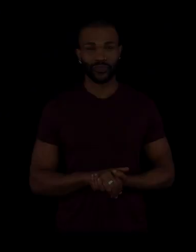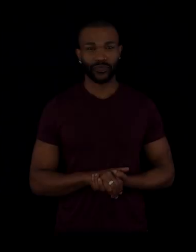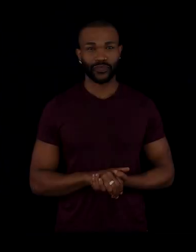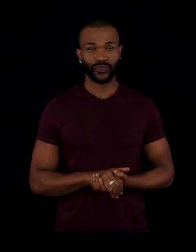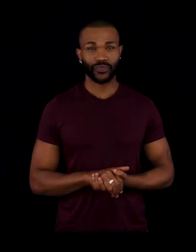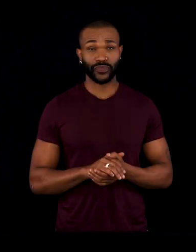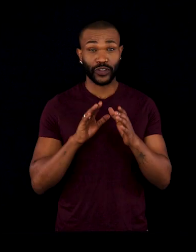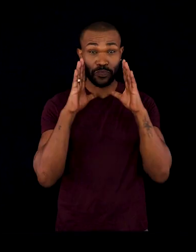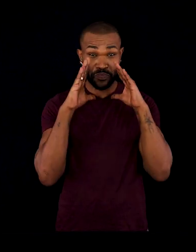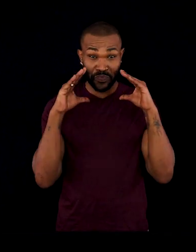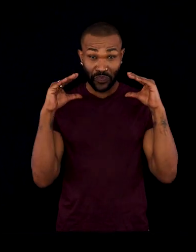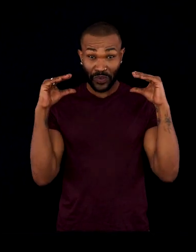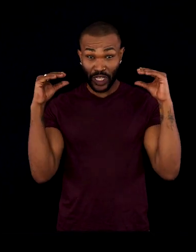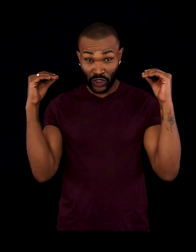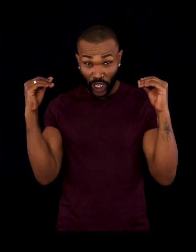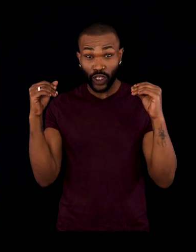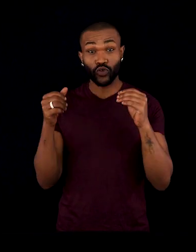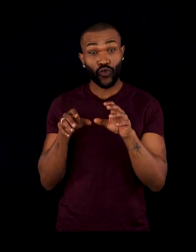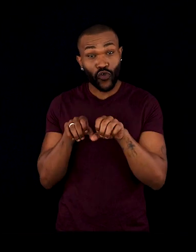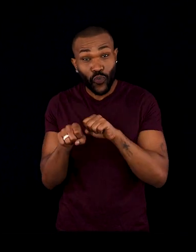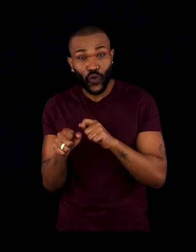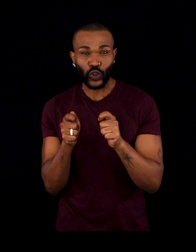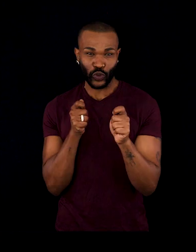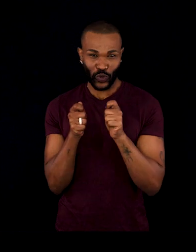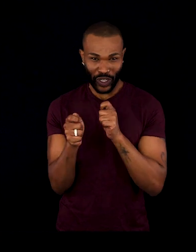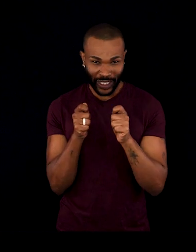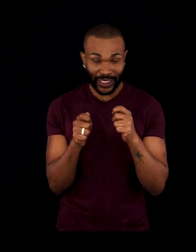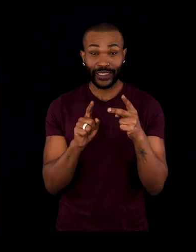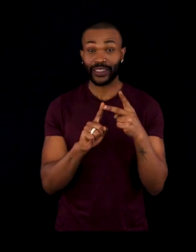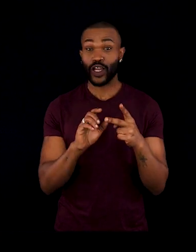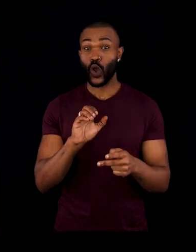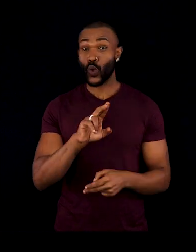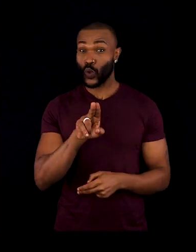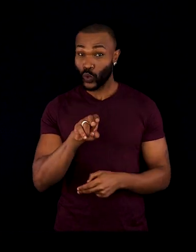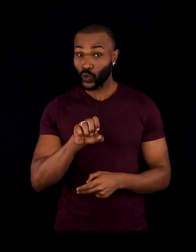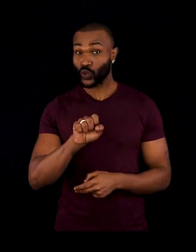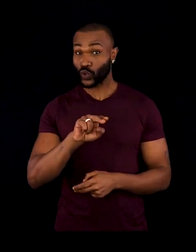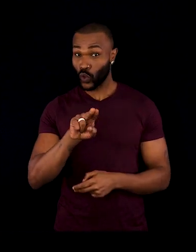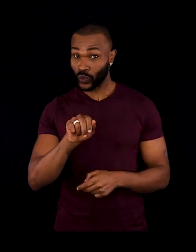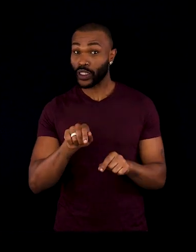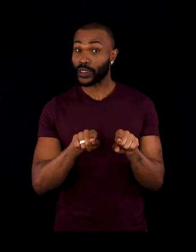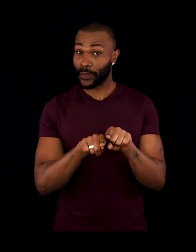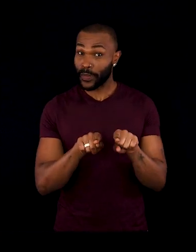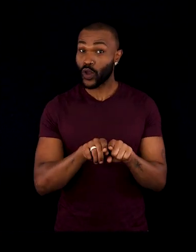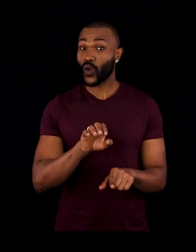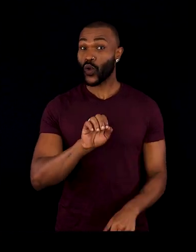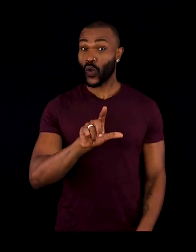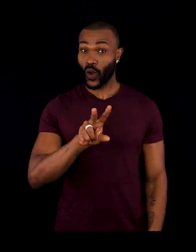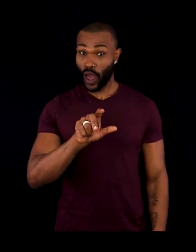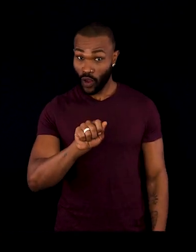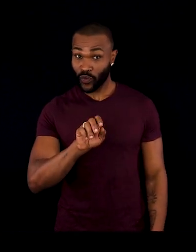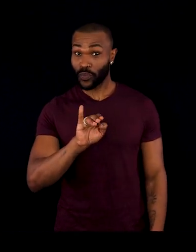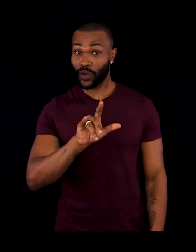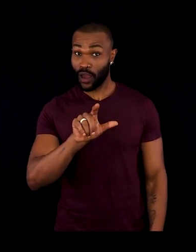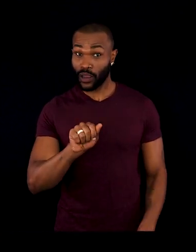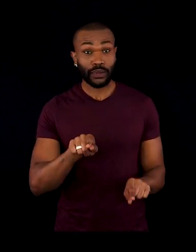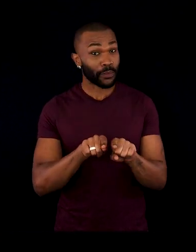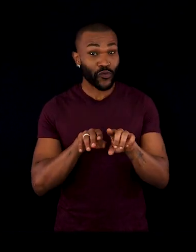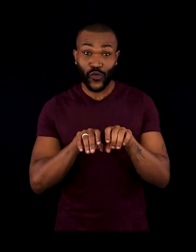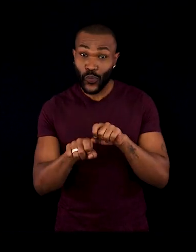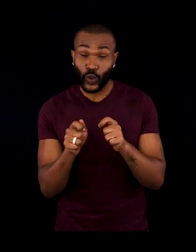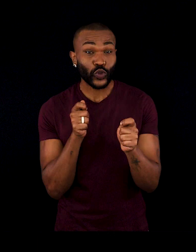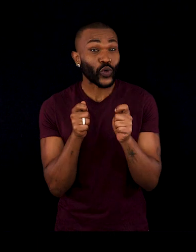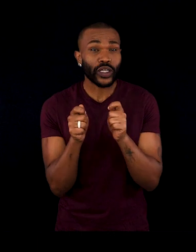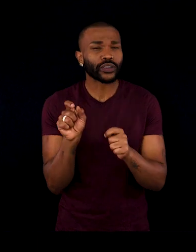O Machado de Assis foi jornalista, o Cruz de Souza foi jornalista, Olavo Bilac foi jornalista. Jornalista